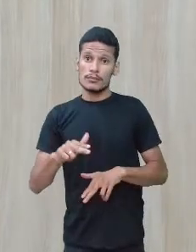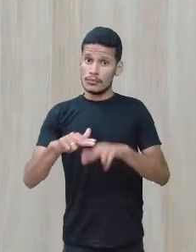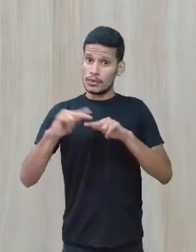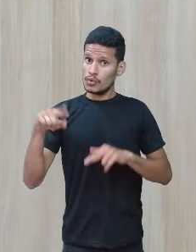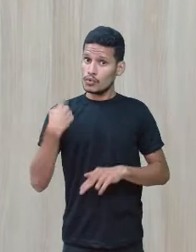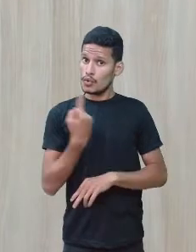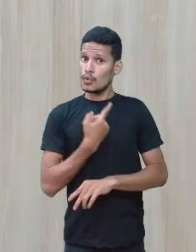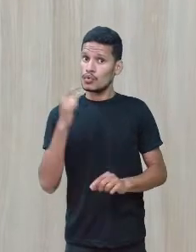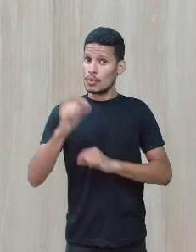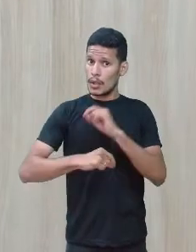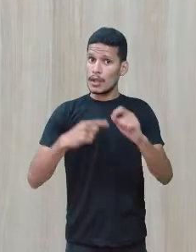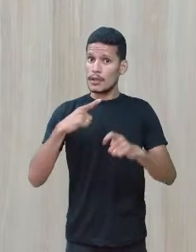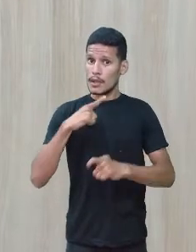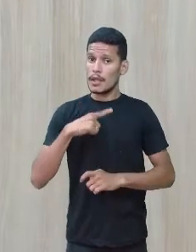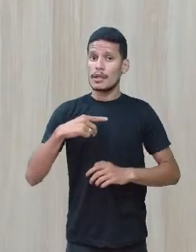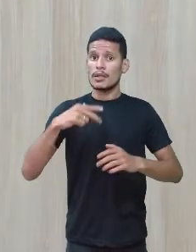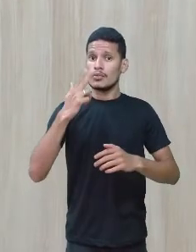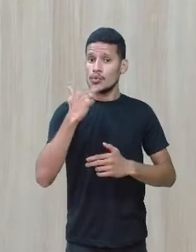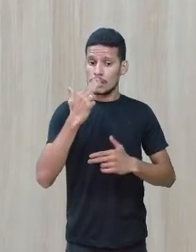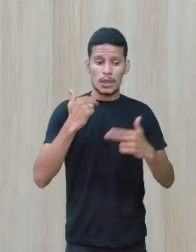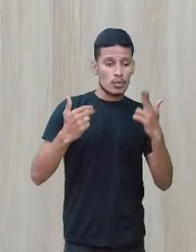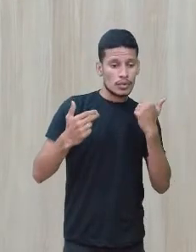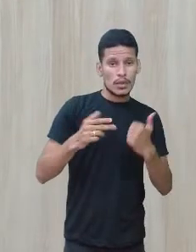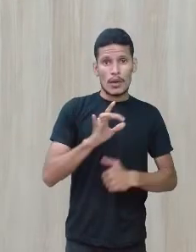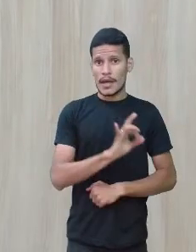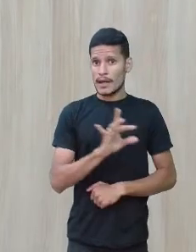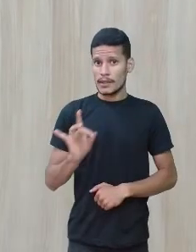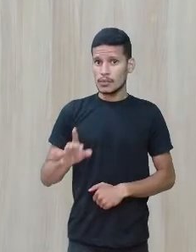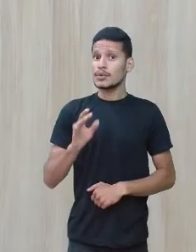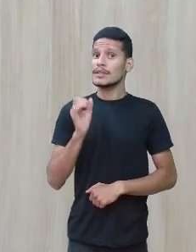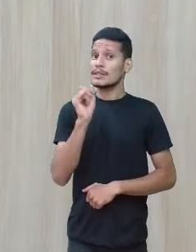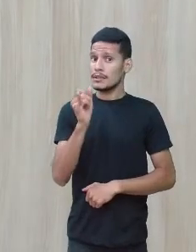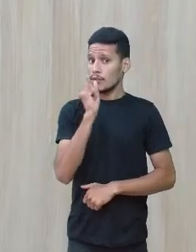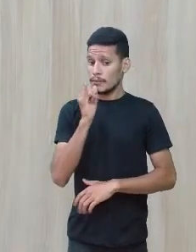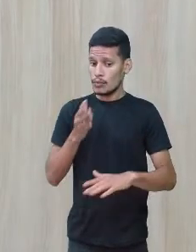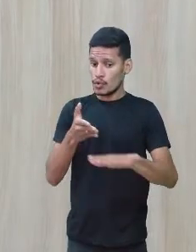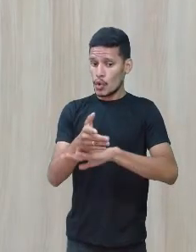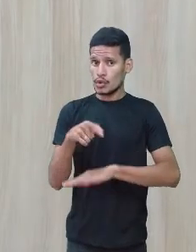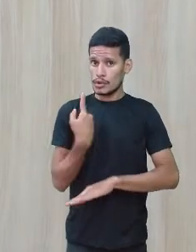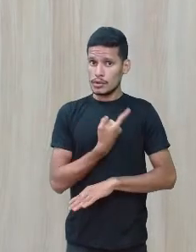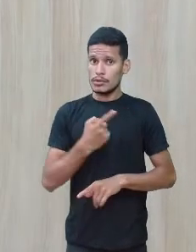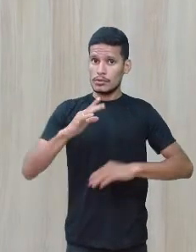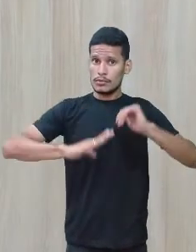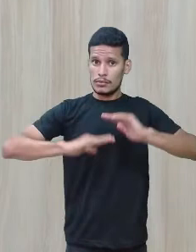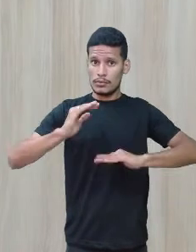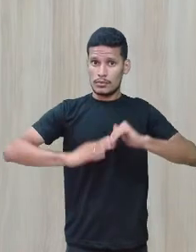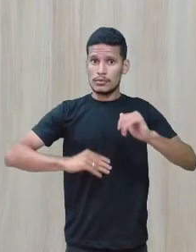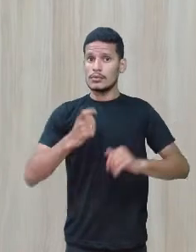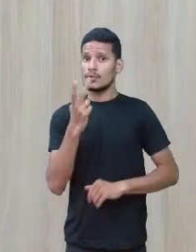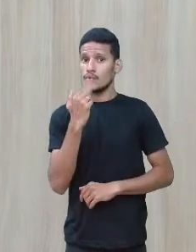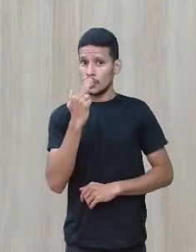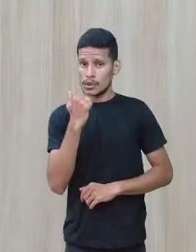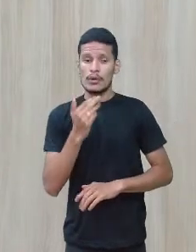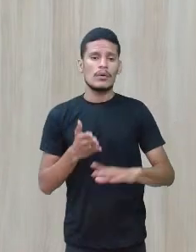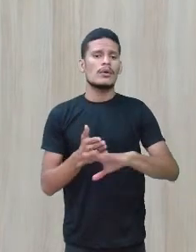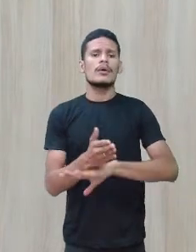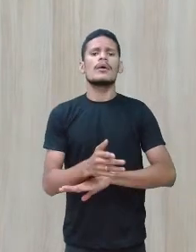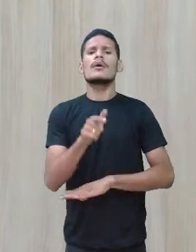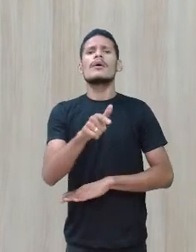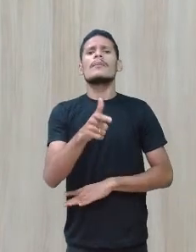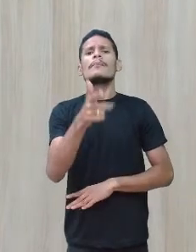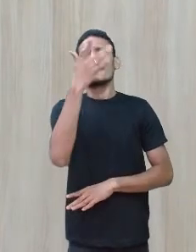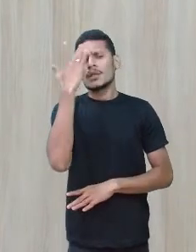questão nutricional, né? Cada um tem que... Quando a gente vai para um nutricionista, por exemplo, né? Falando aí de treinamento, ela